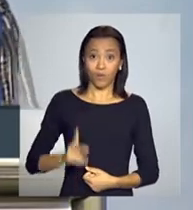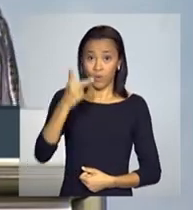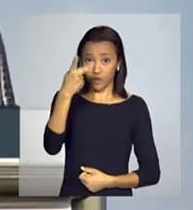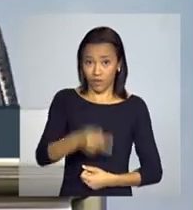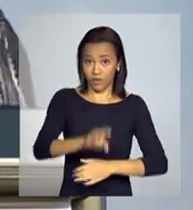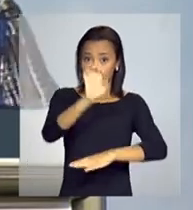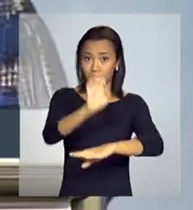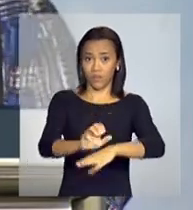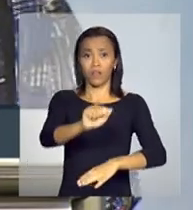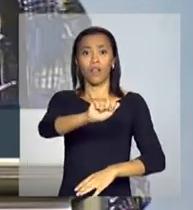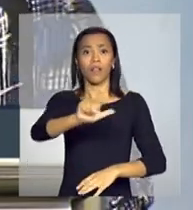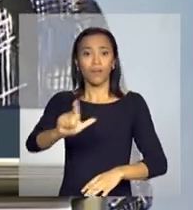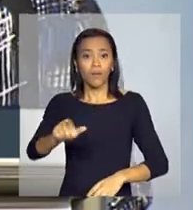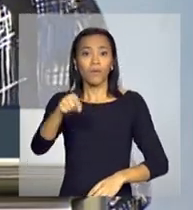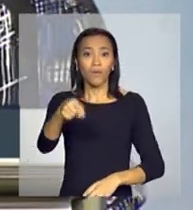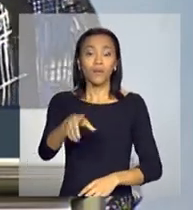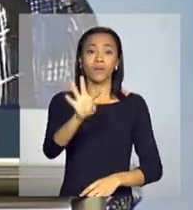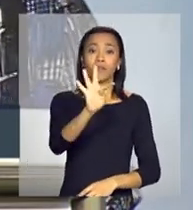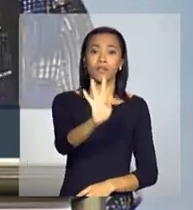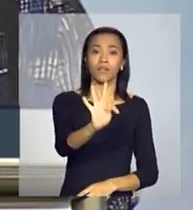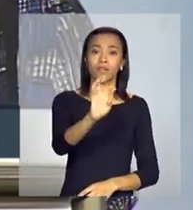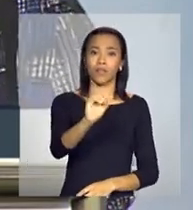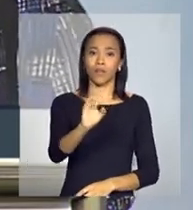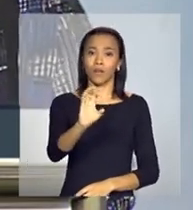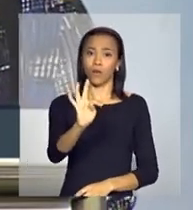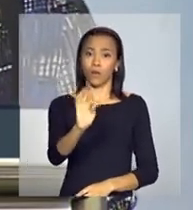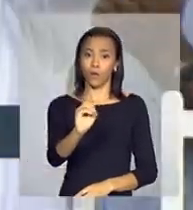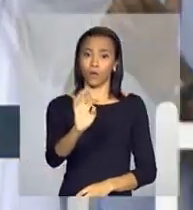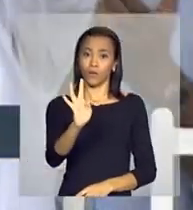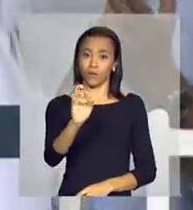Alagoas, Teutônio Vilela Filho.